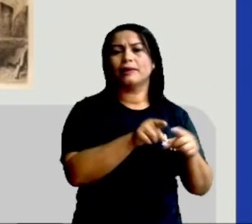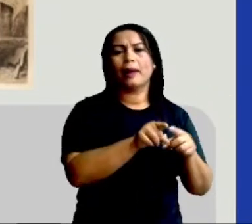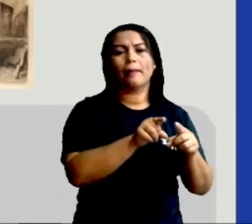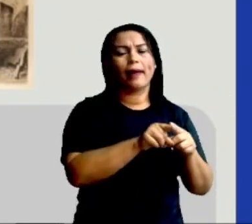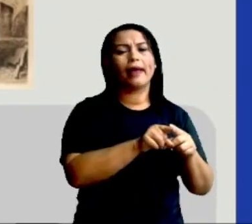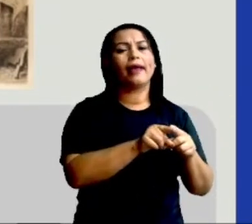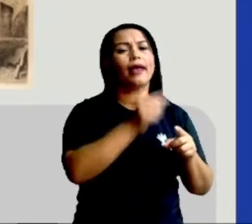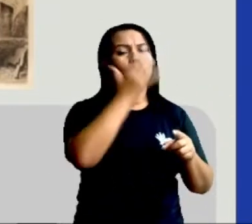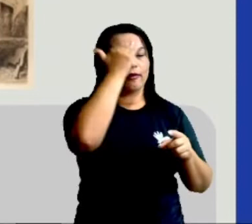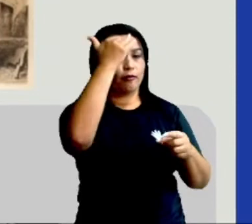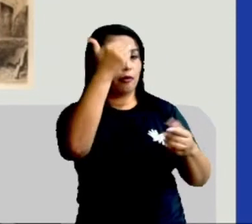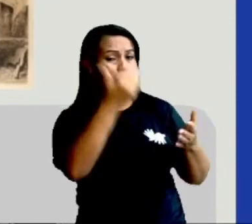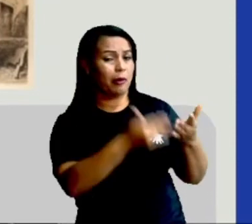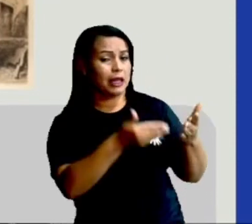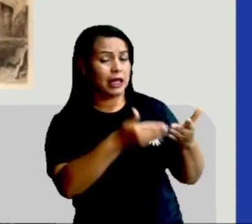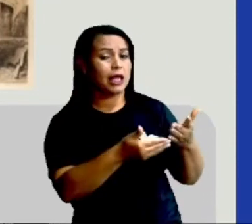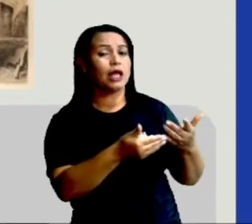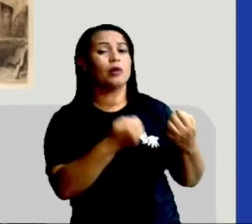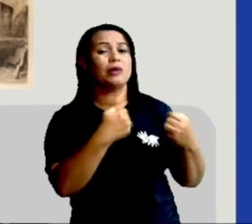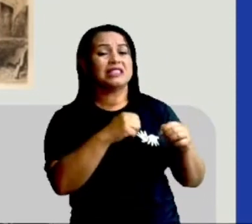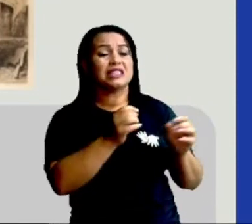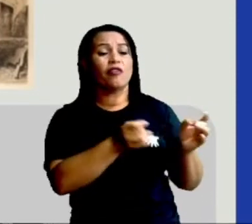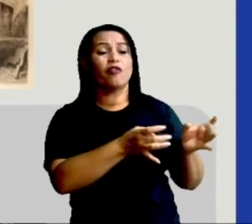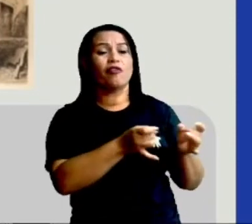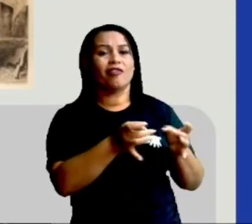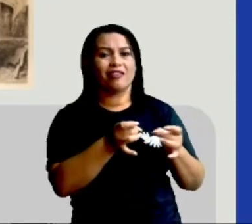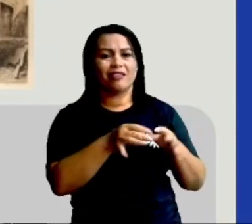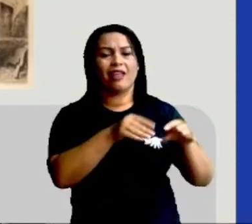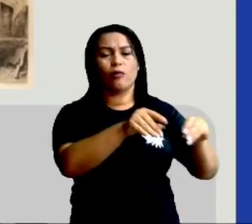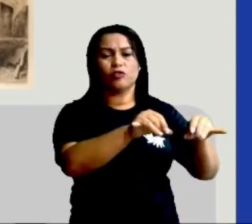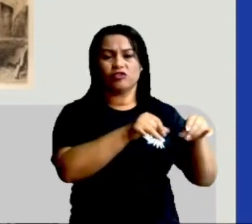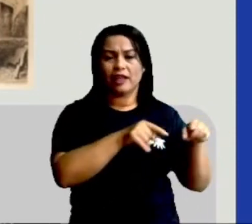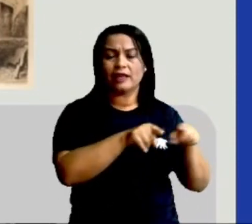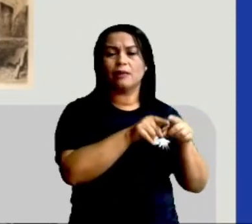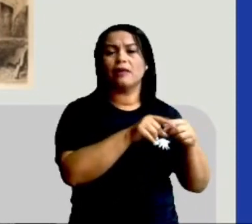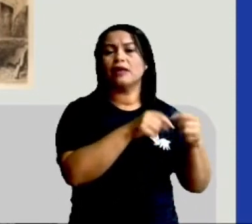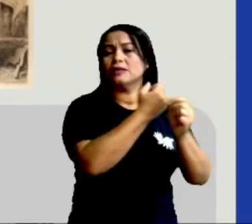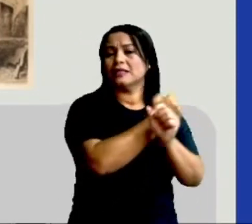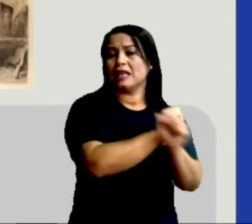tiveram inclusive que se desfazer de terras e de escravos.